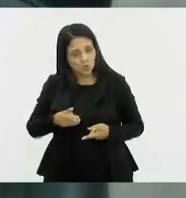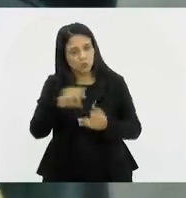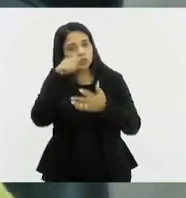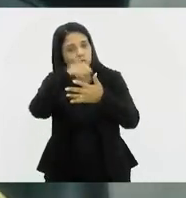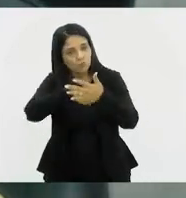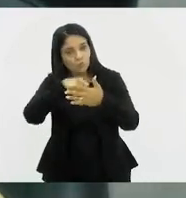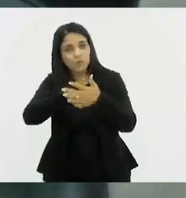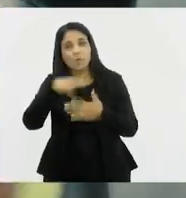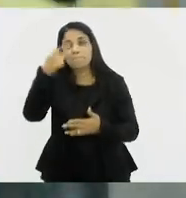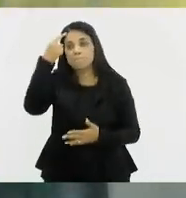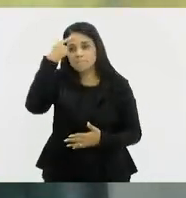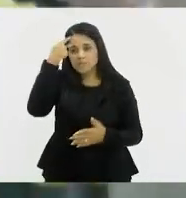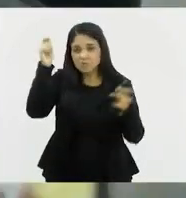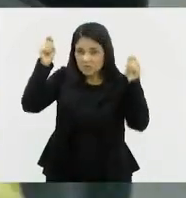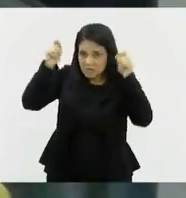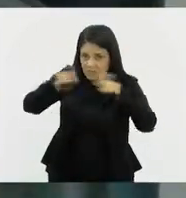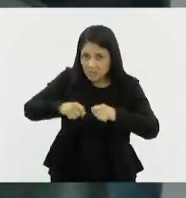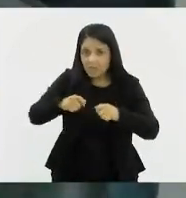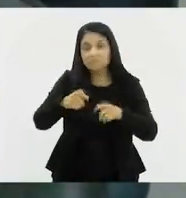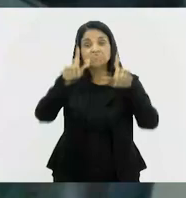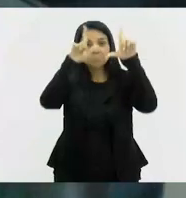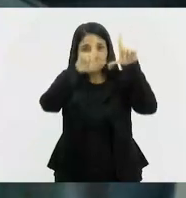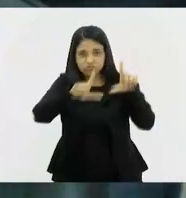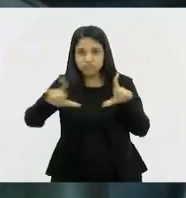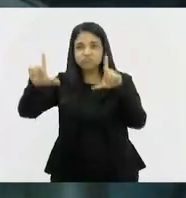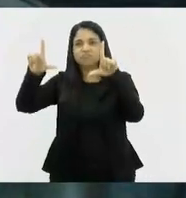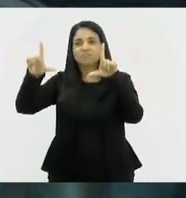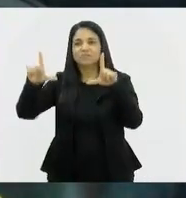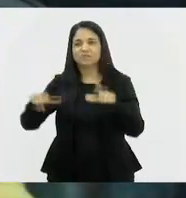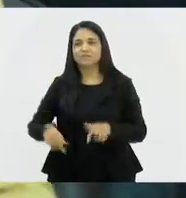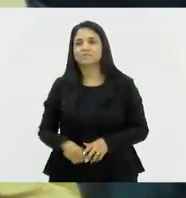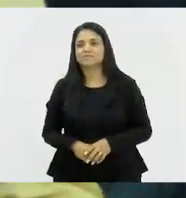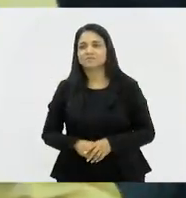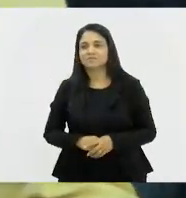penso que vale a pena. O próximo, por favor.